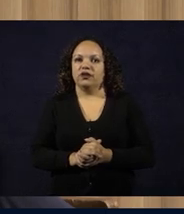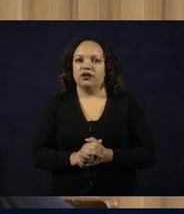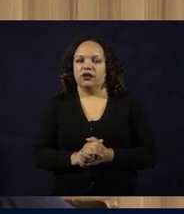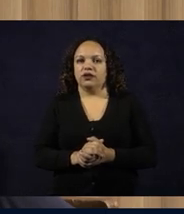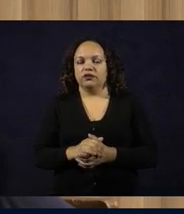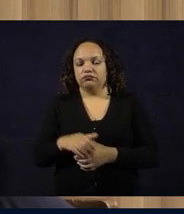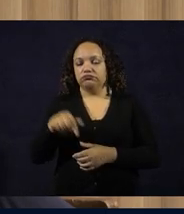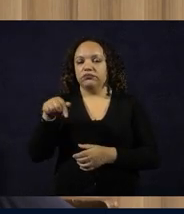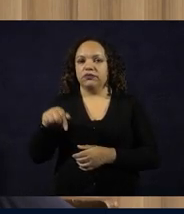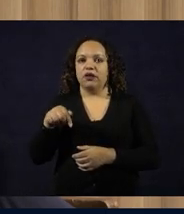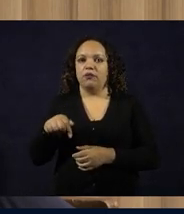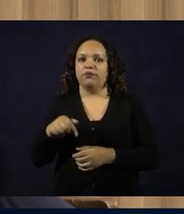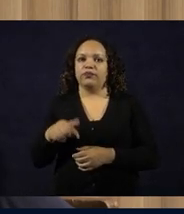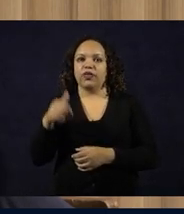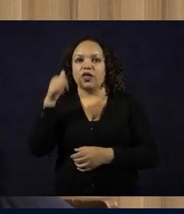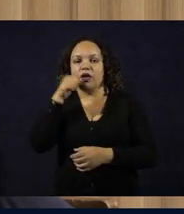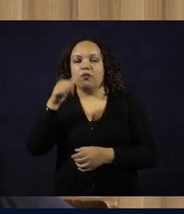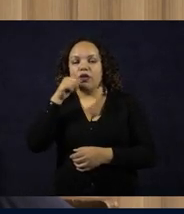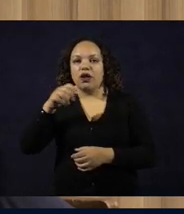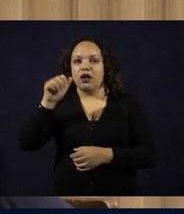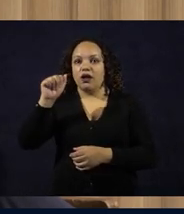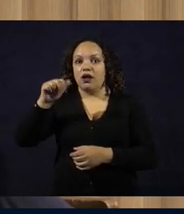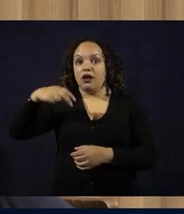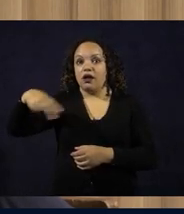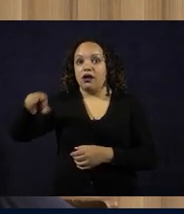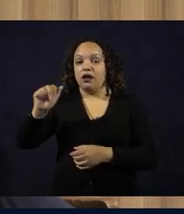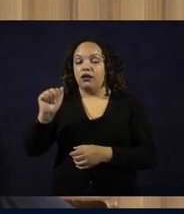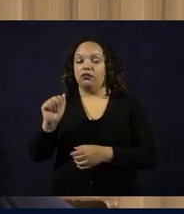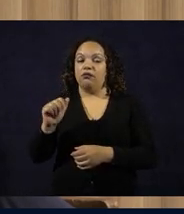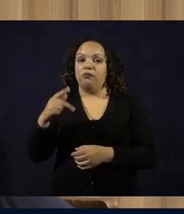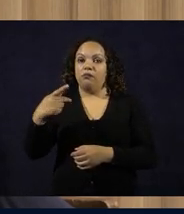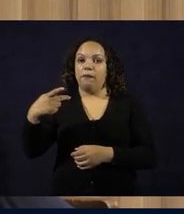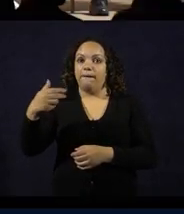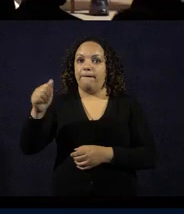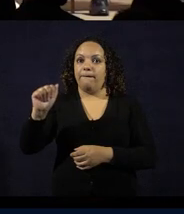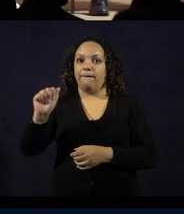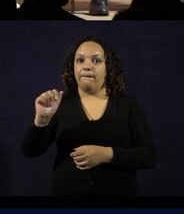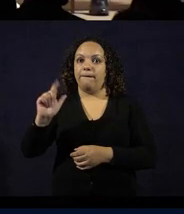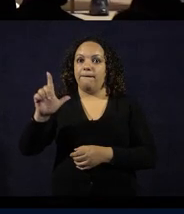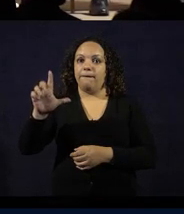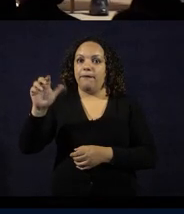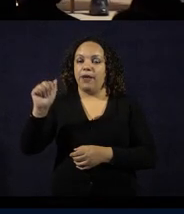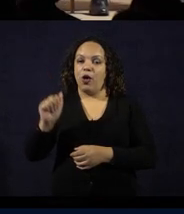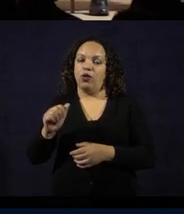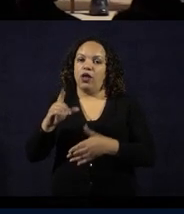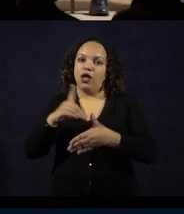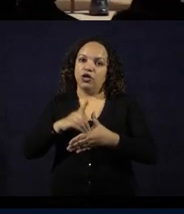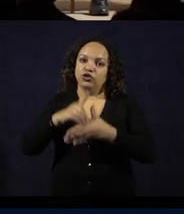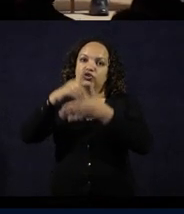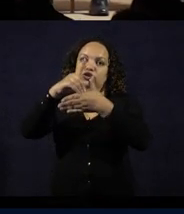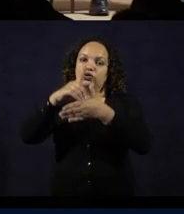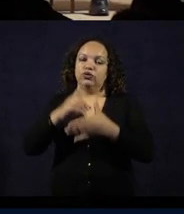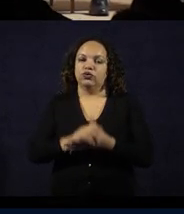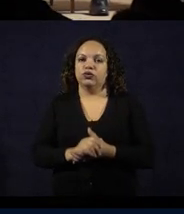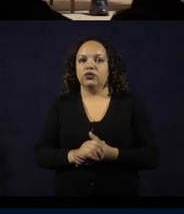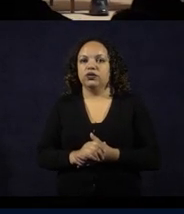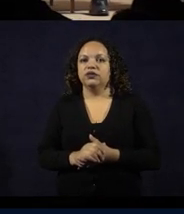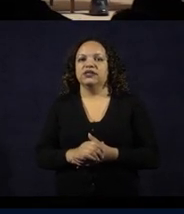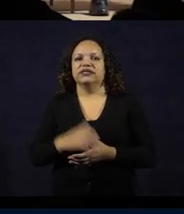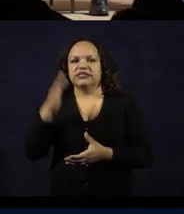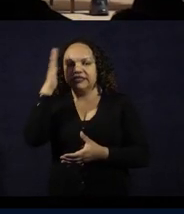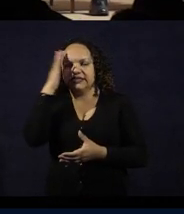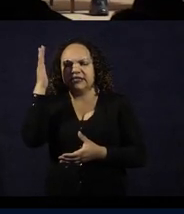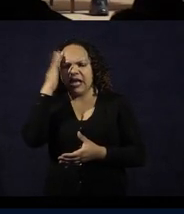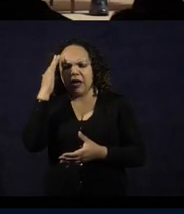Ana Paula hoje que a nossa diretora do Instituto sabe o desafio que é isso né a gente abortar e todo mundo aqui acompanha os balanços sabe